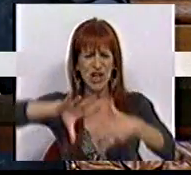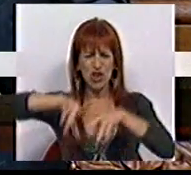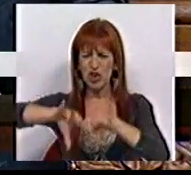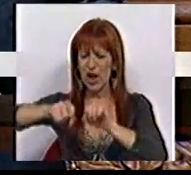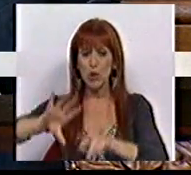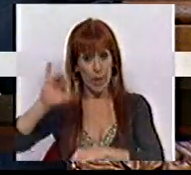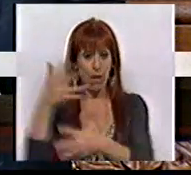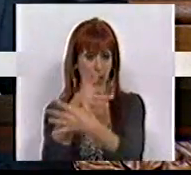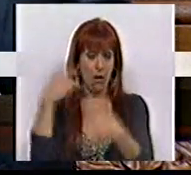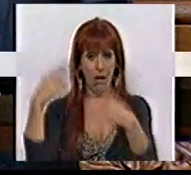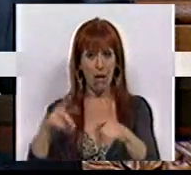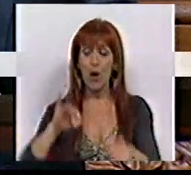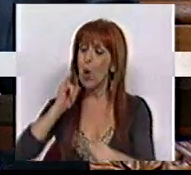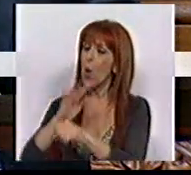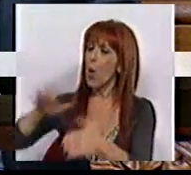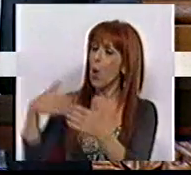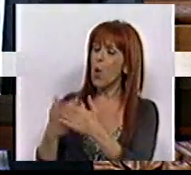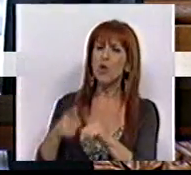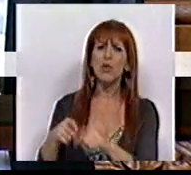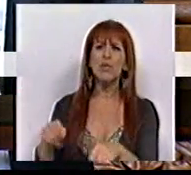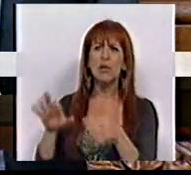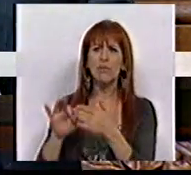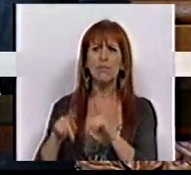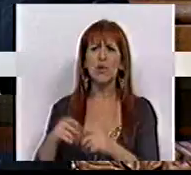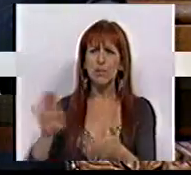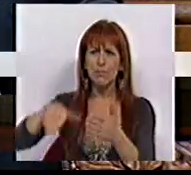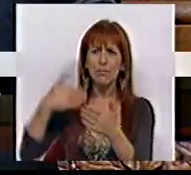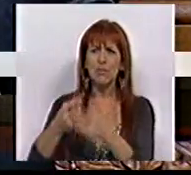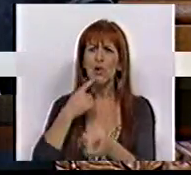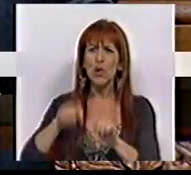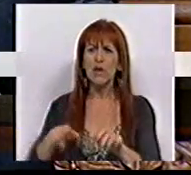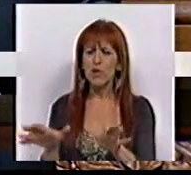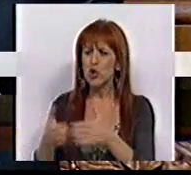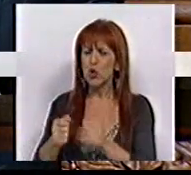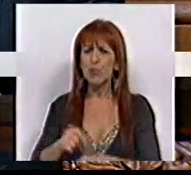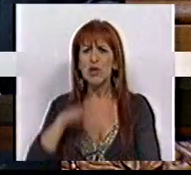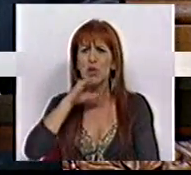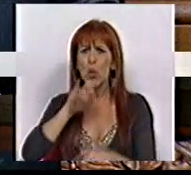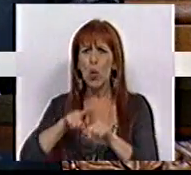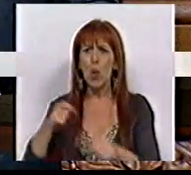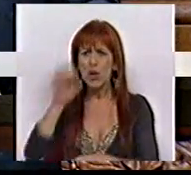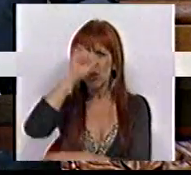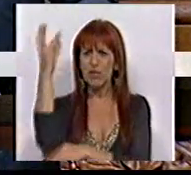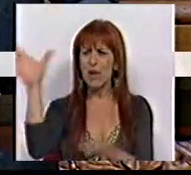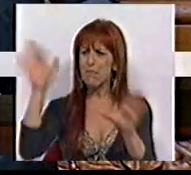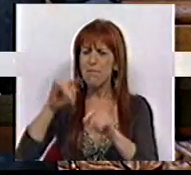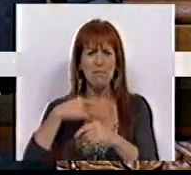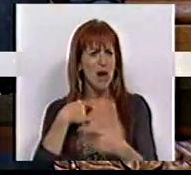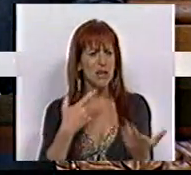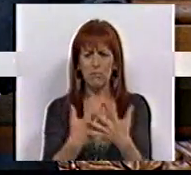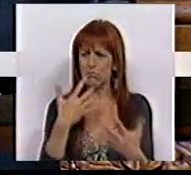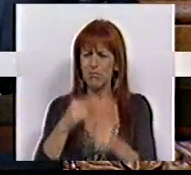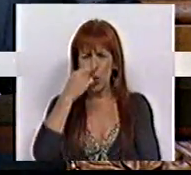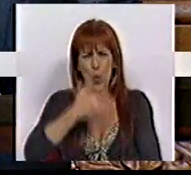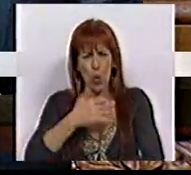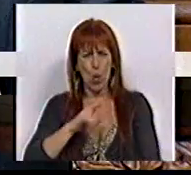estragos quando ocorrem. Outra proposta de grande significado foi a reposição do Corpo de Guardas Florestais. Hoje é cada vez mais evidente que